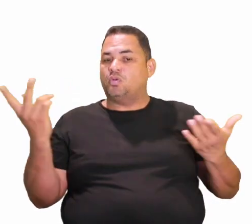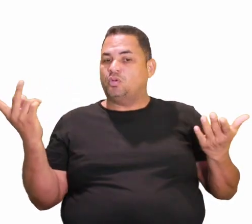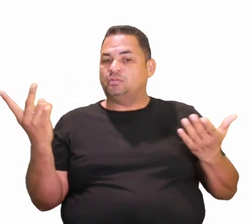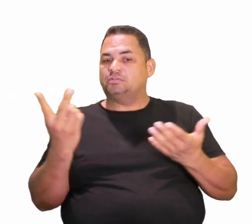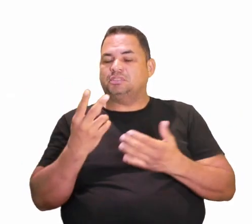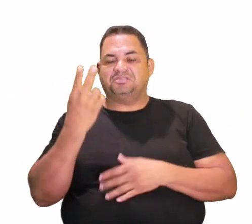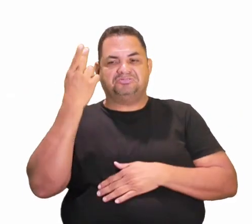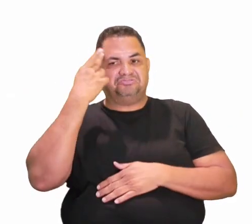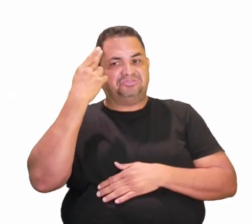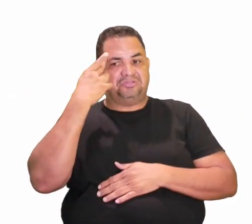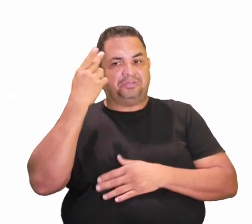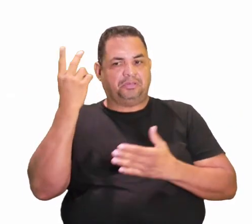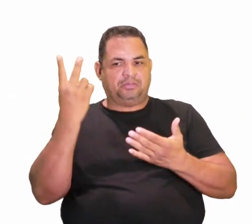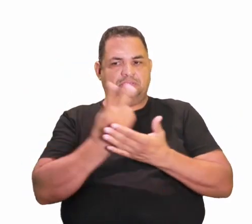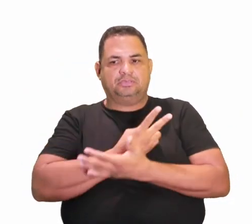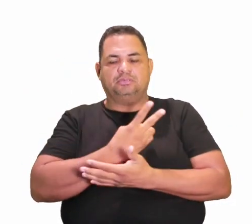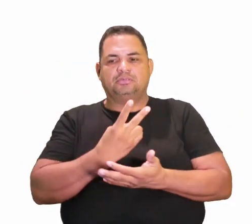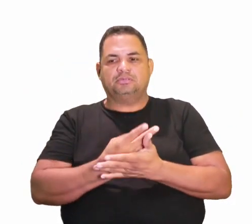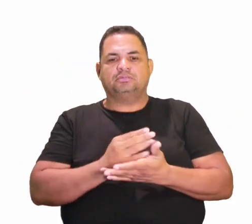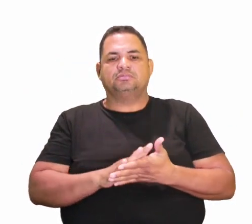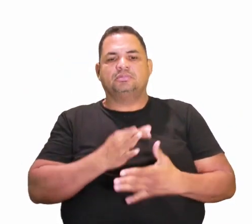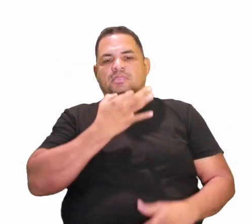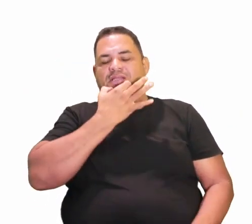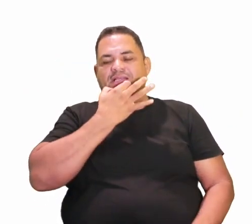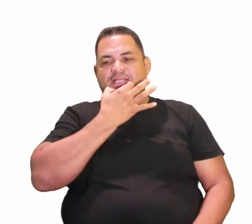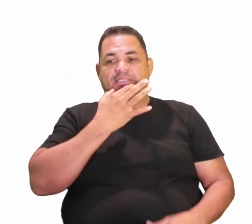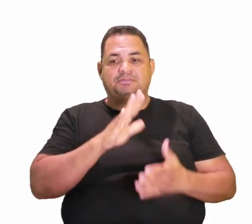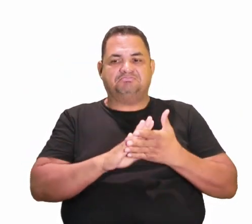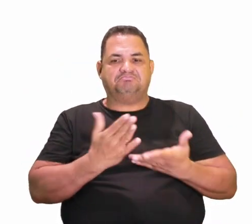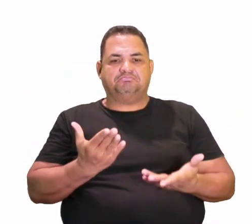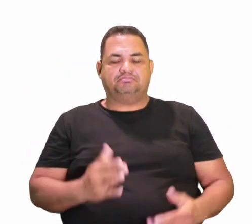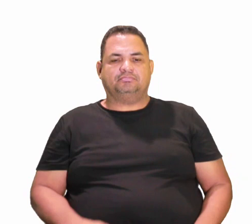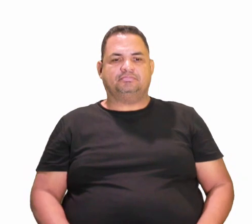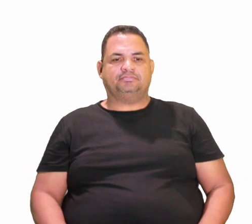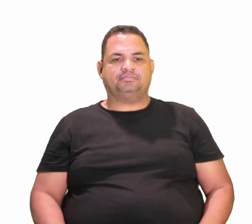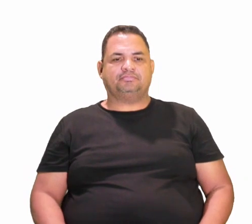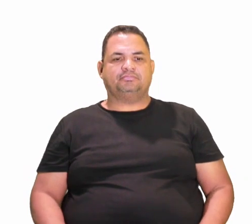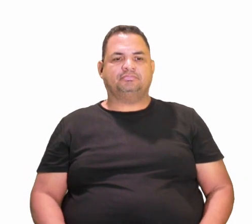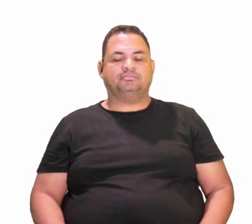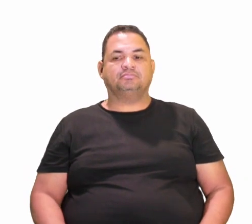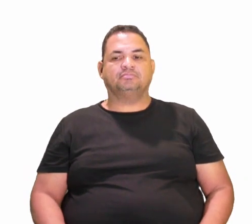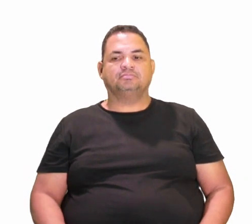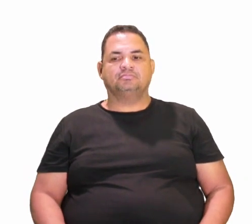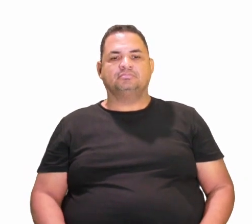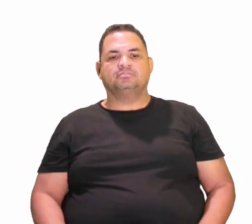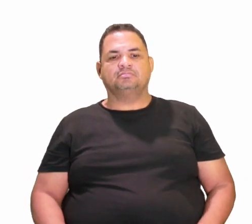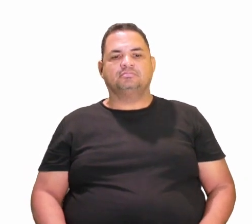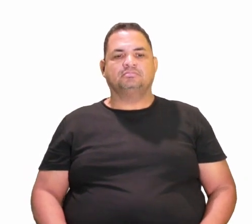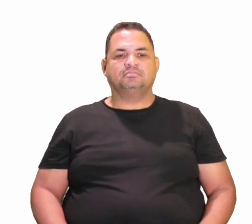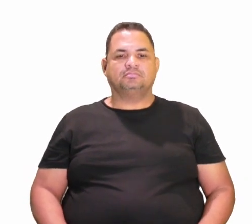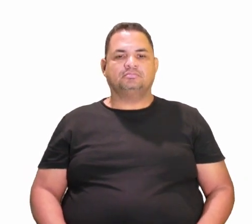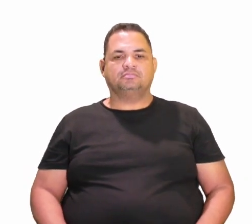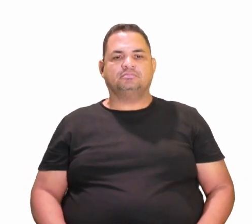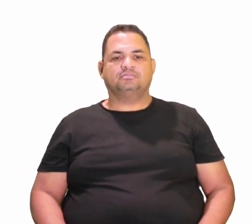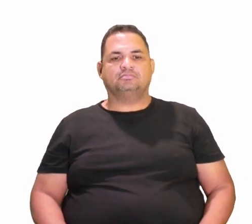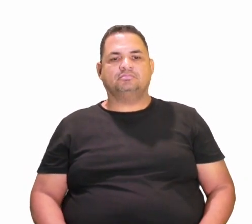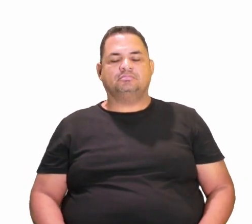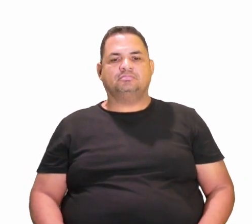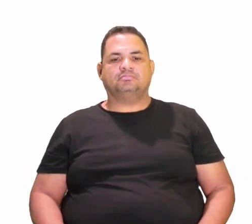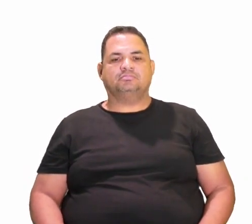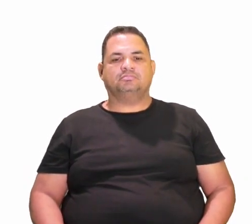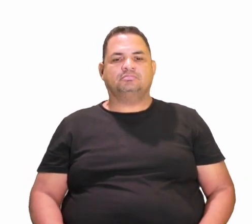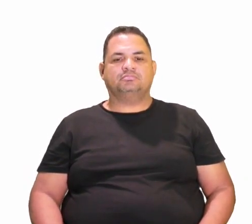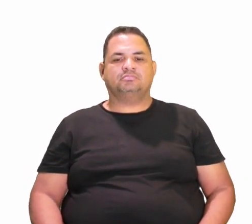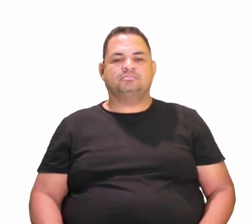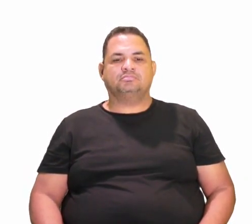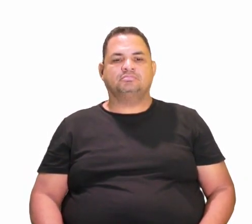comum do inglês, sabia? As pessoas esqueceram de colocar esse it aí. Então, it is in e o mês do